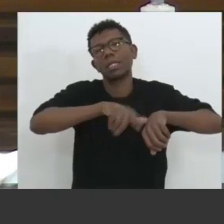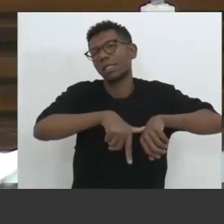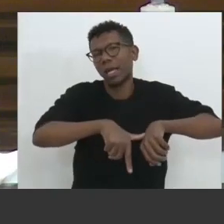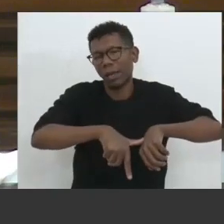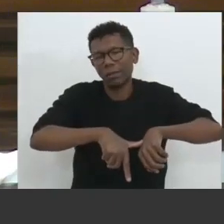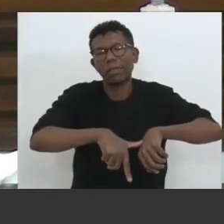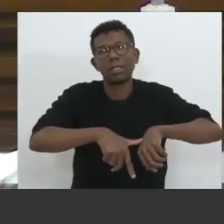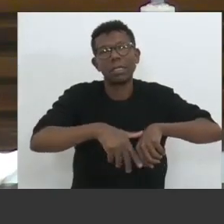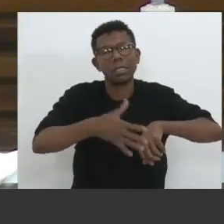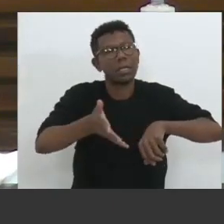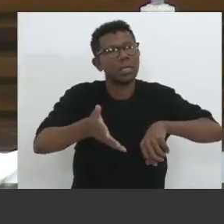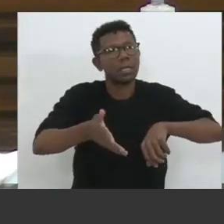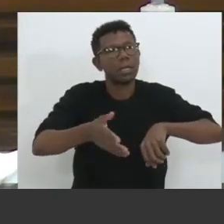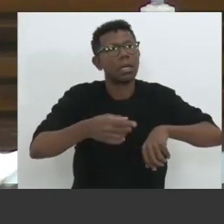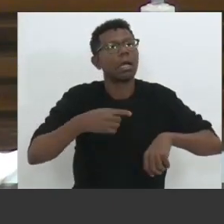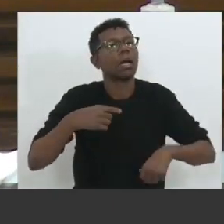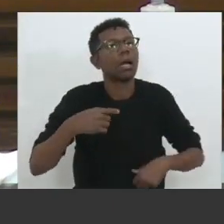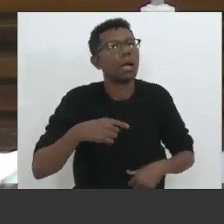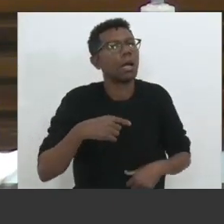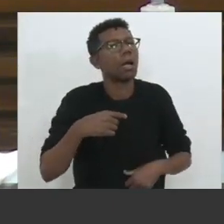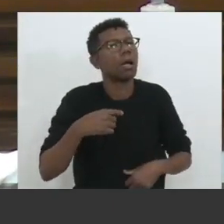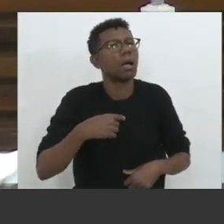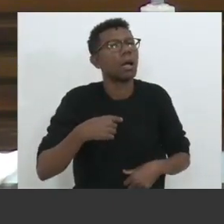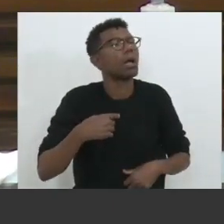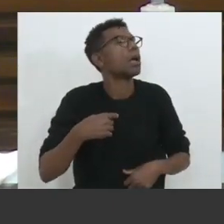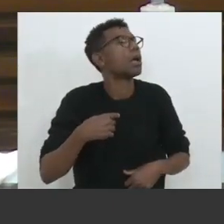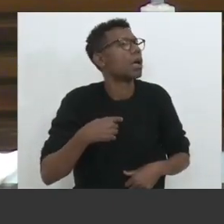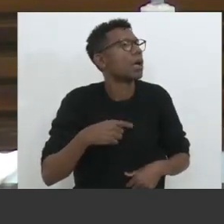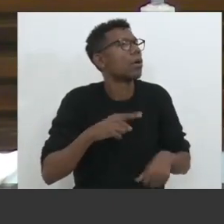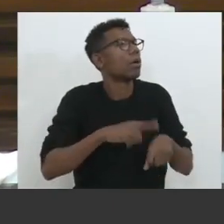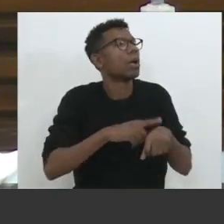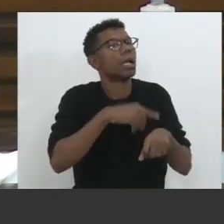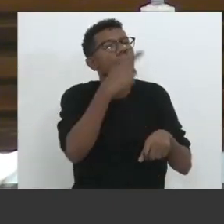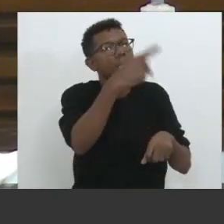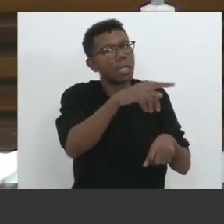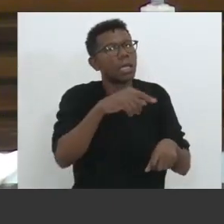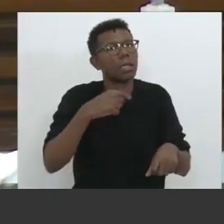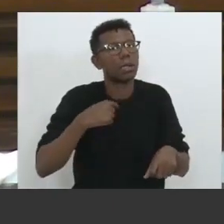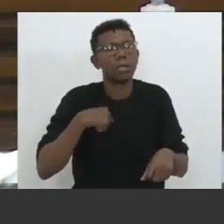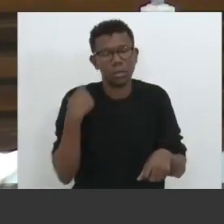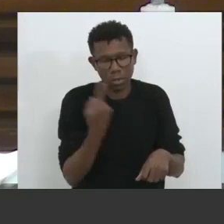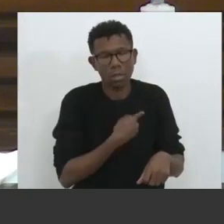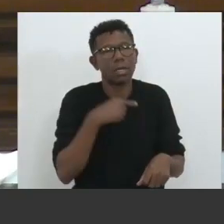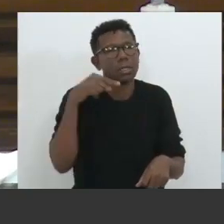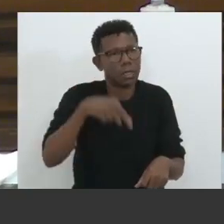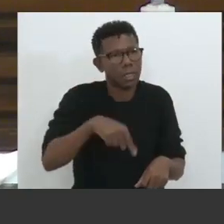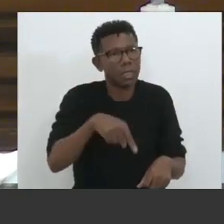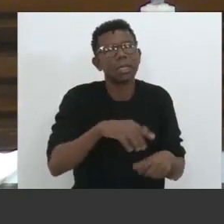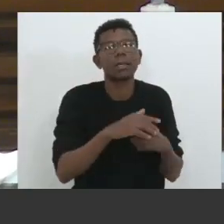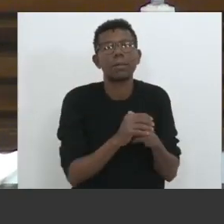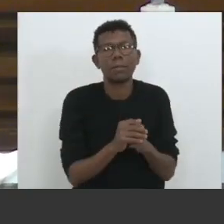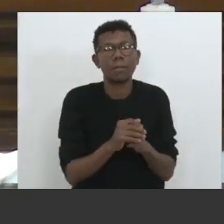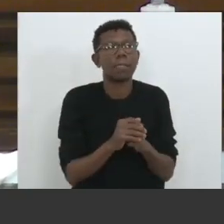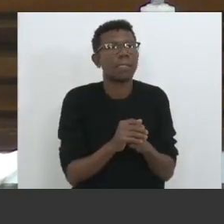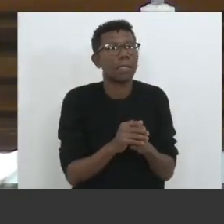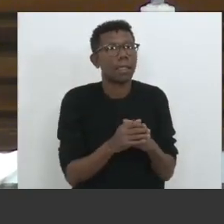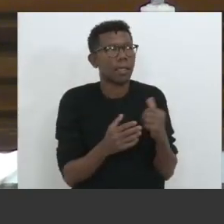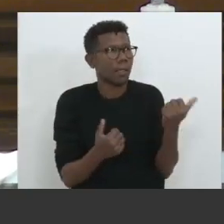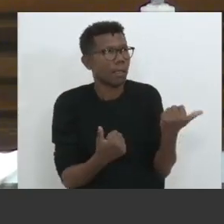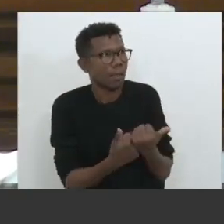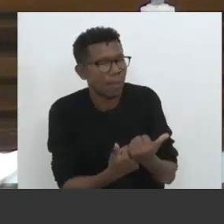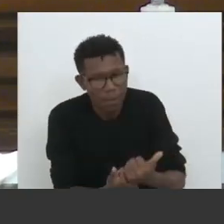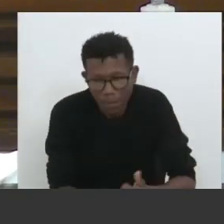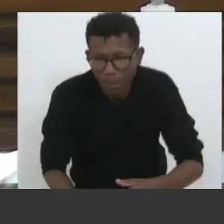o din falava não o Geraldo passou para nós o horário deles vai ficar nós aí entrava entrava na época na época